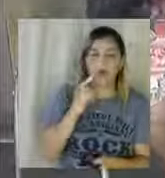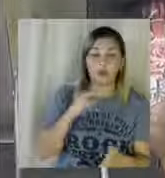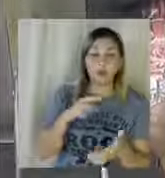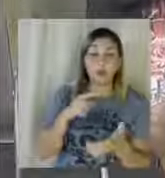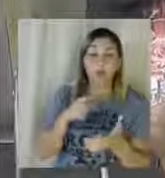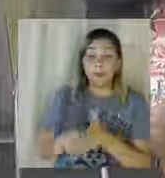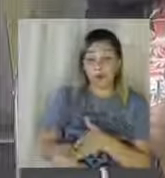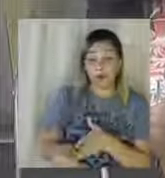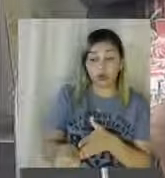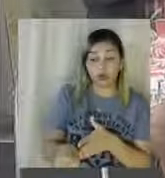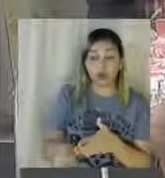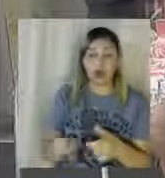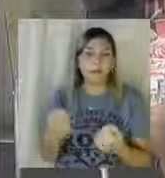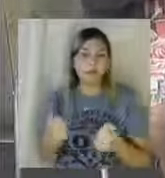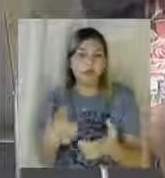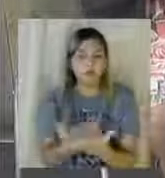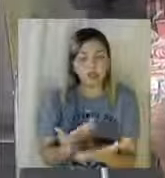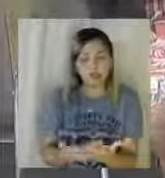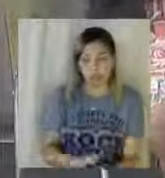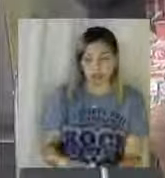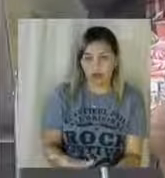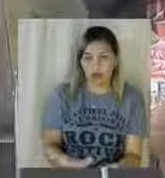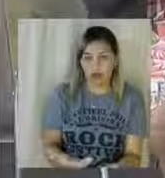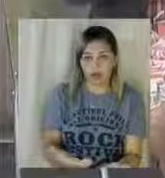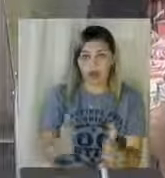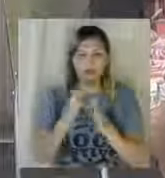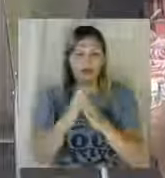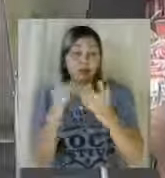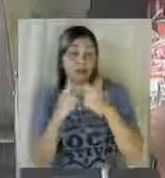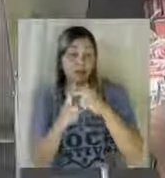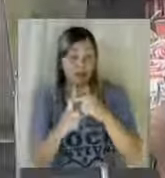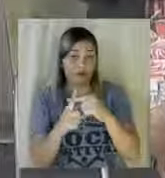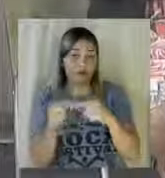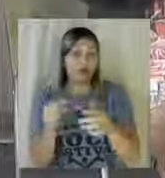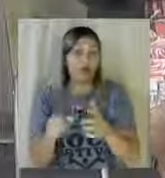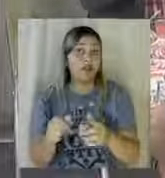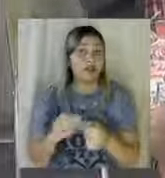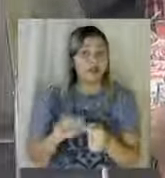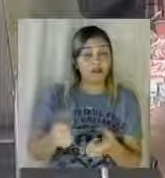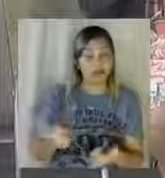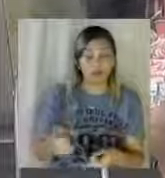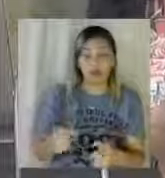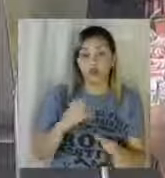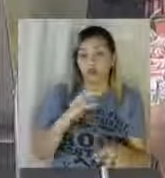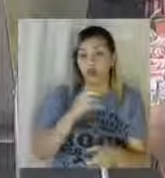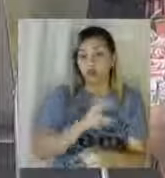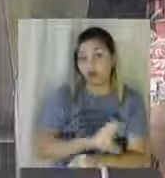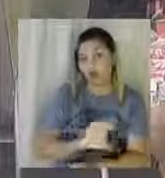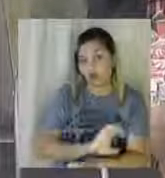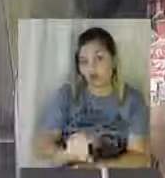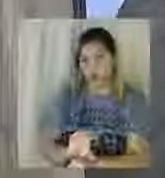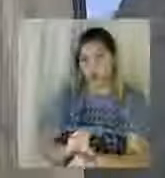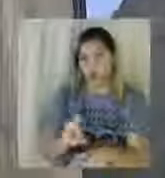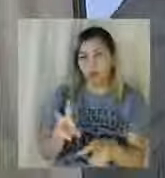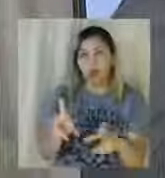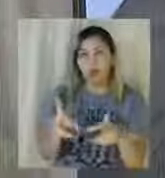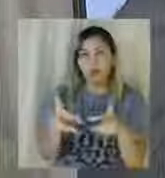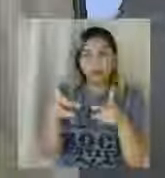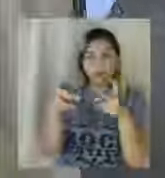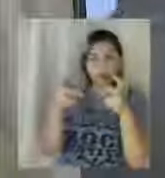Aí eu fiz o curso primeiro na igreja, gostei muito da área de Libras, aí comecei a